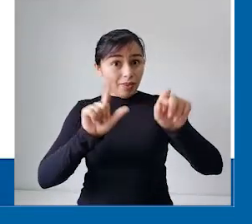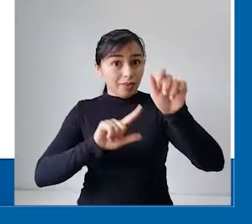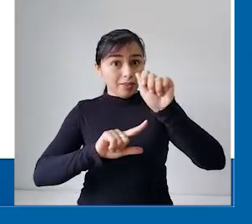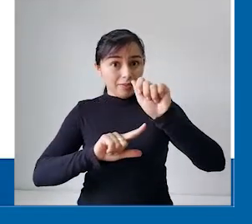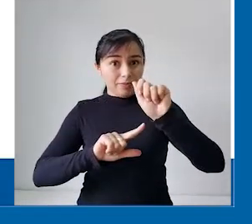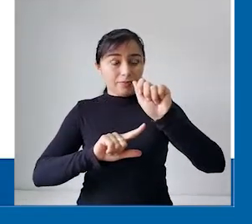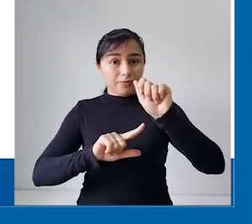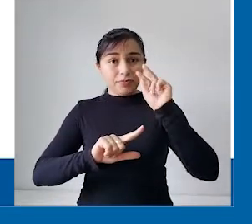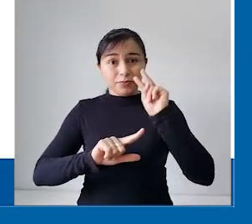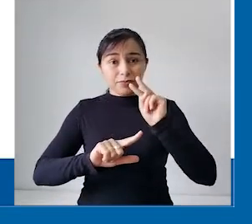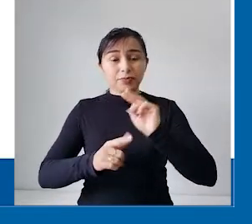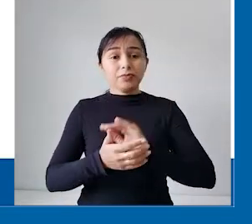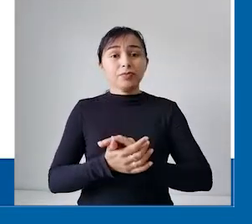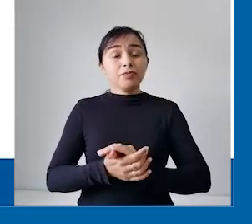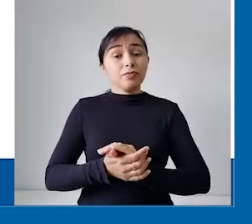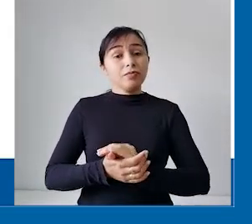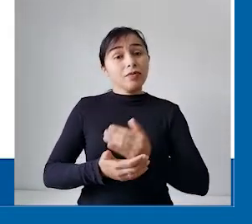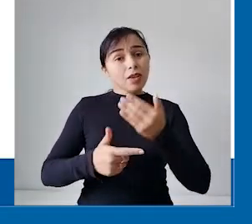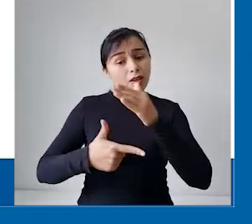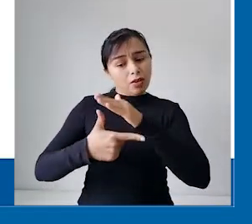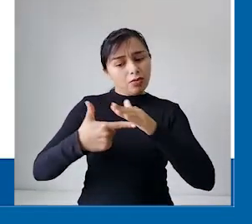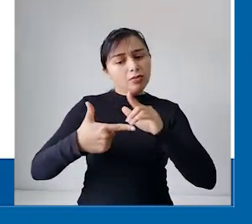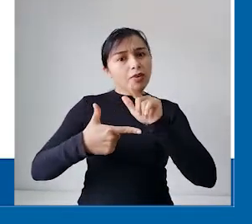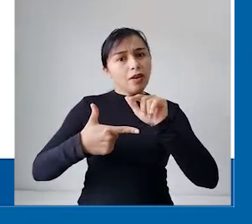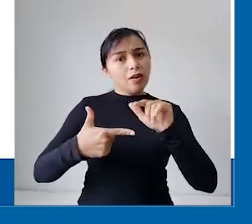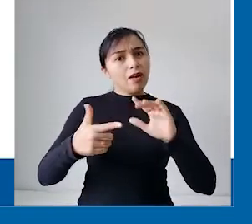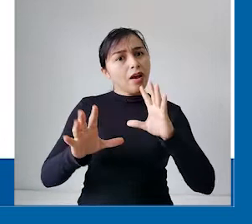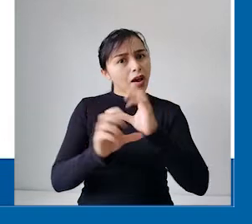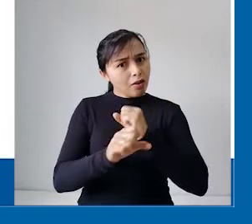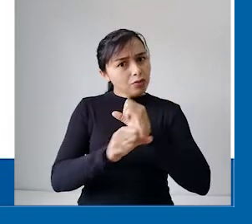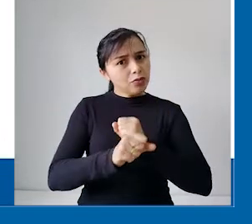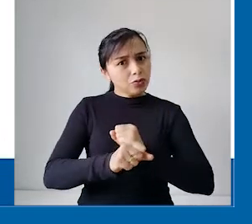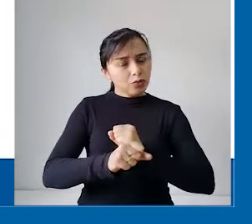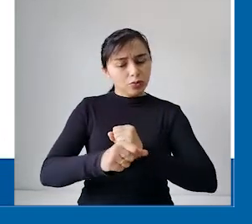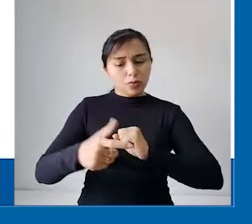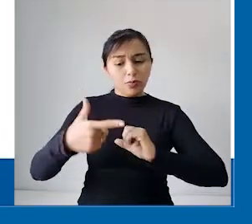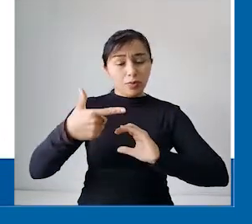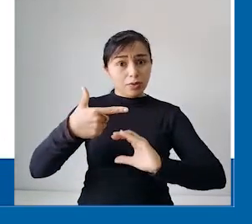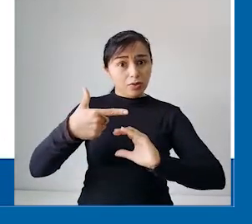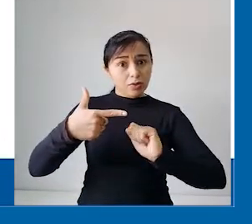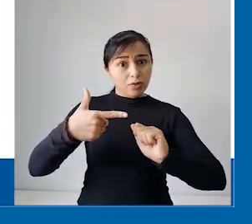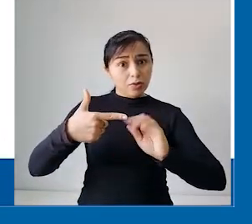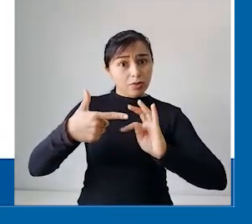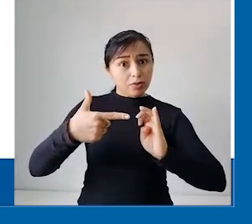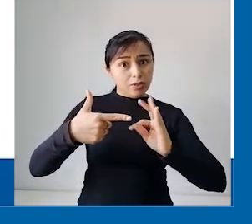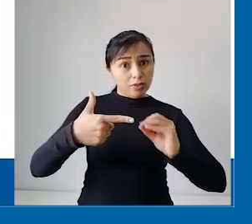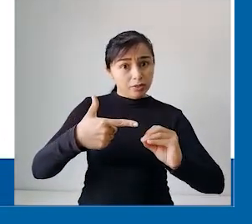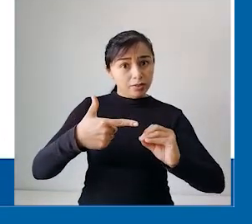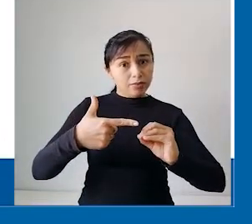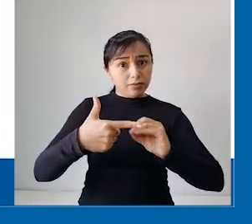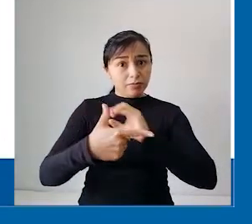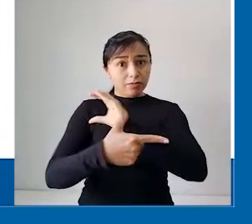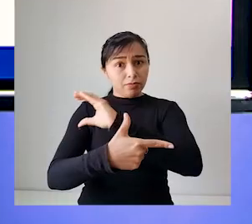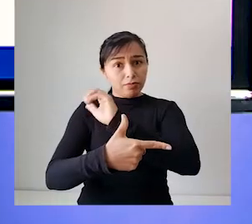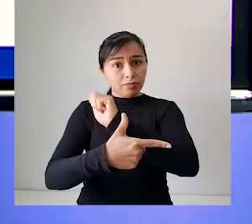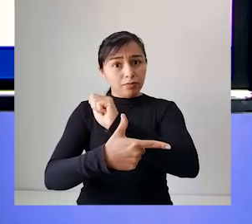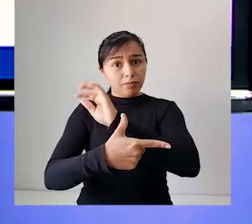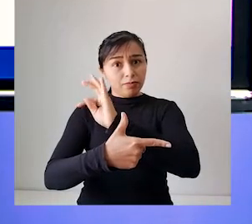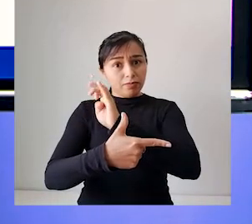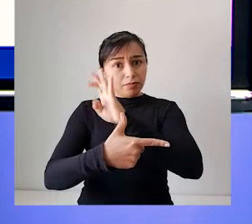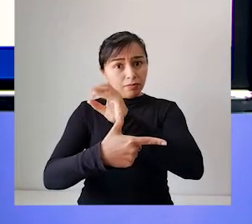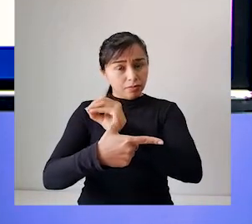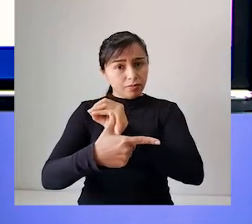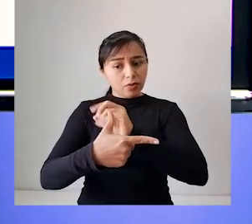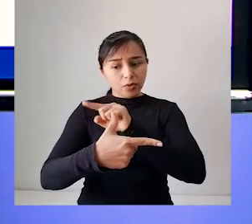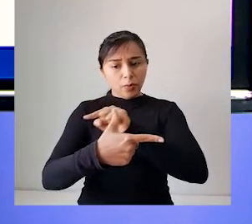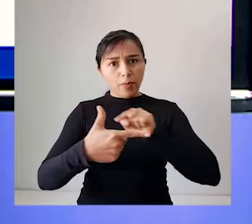analisar. Sou a soma dos catetos, mas pode me chamar de hipotenusa. Será que está